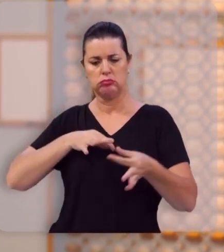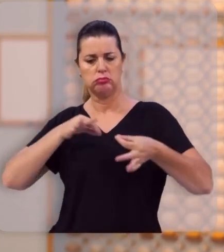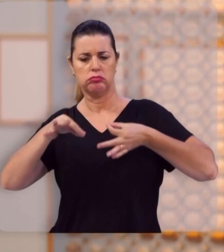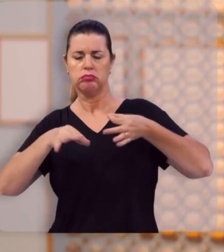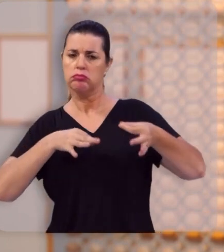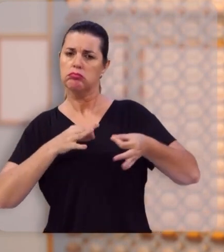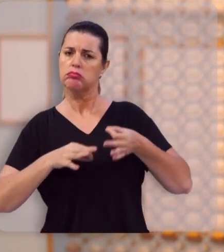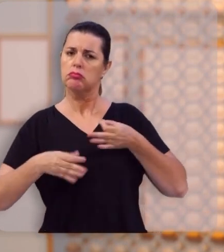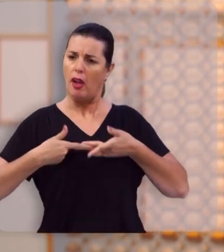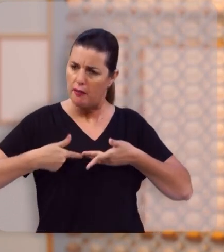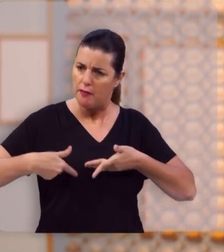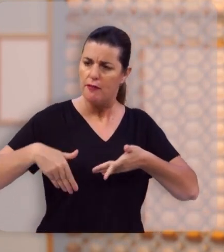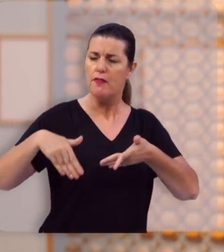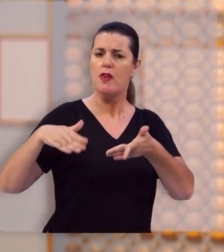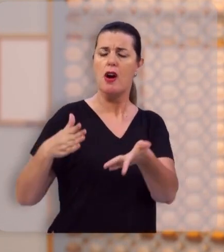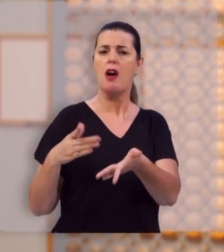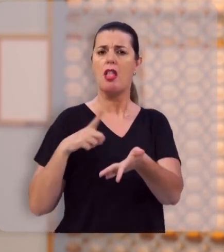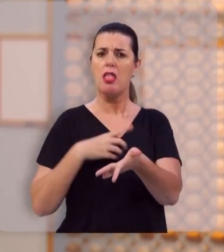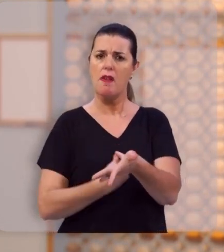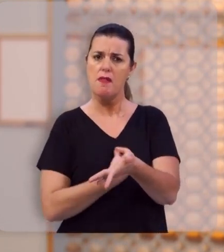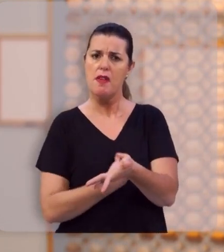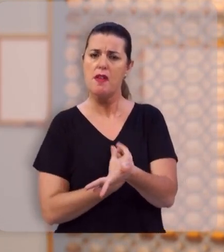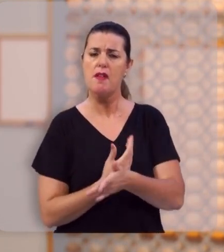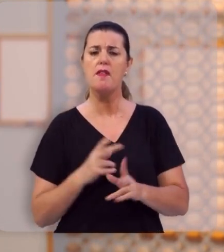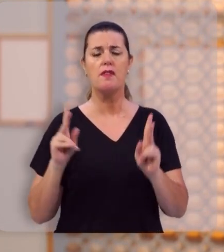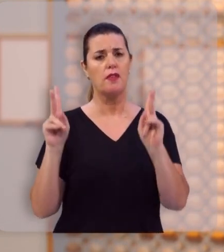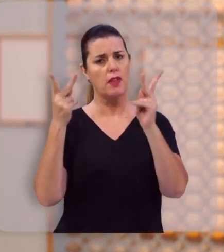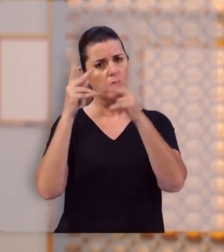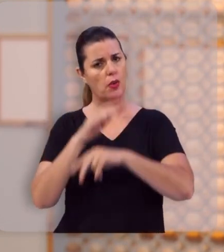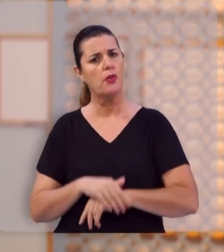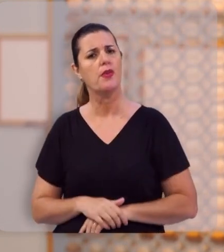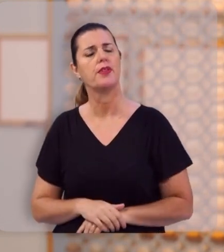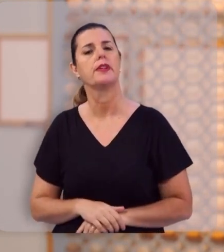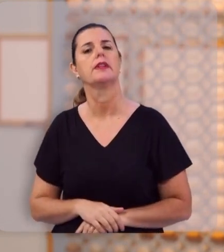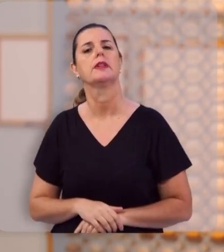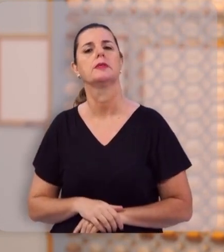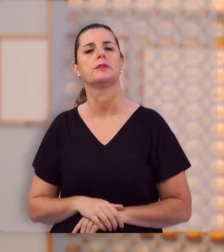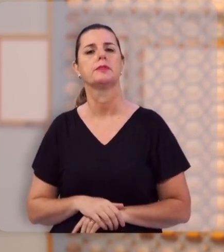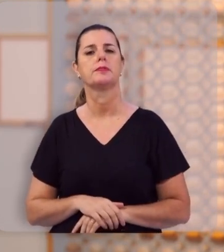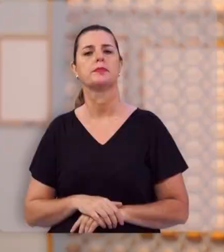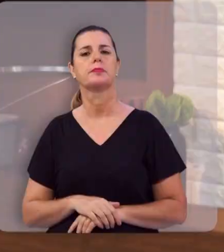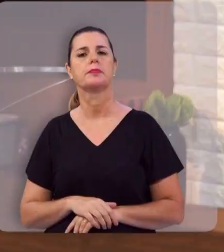recompor, de você botar o pé na estrada e caminhar vitoriosamente.